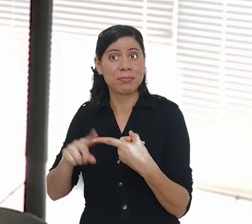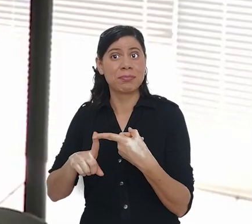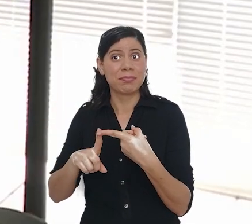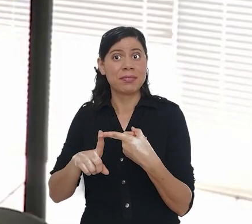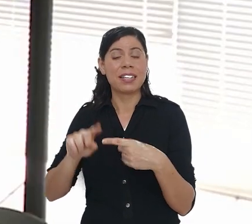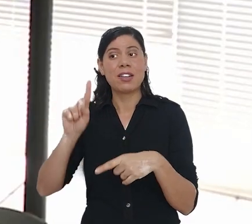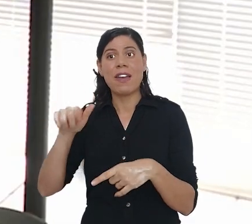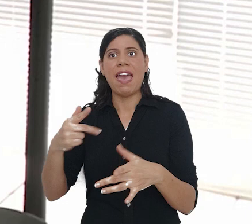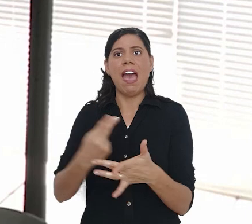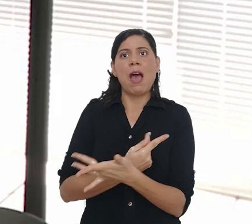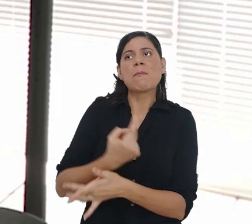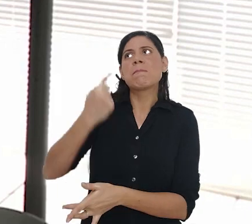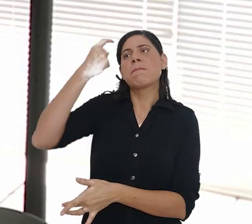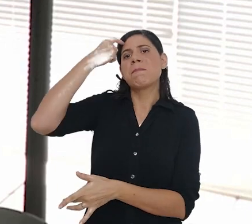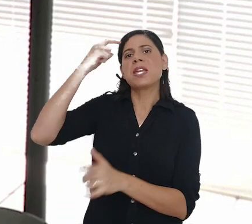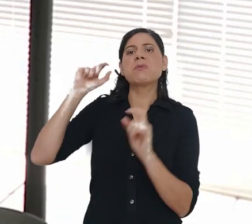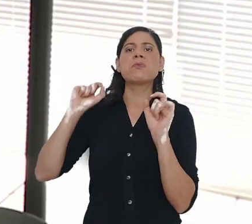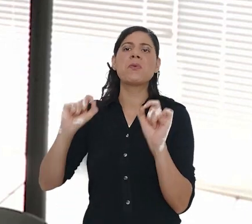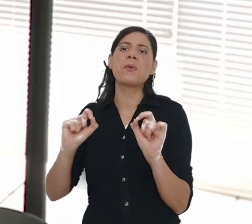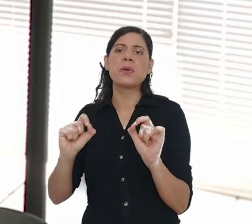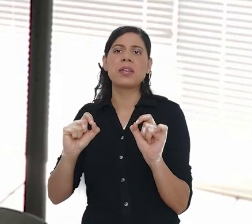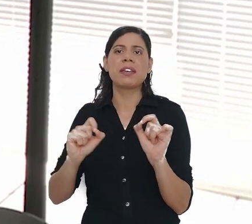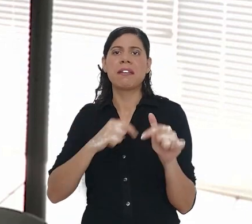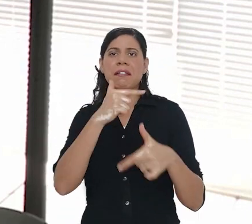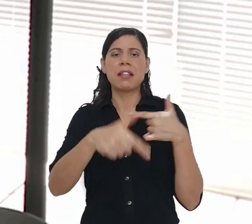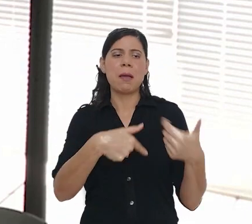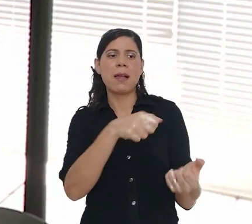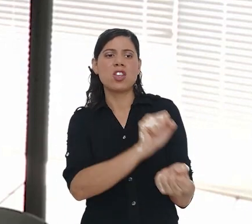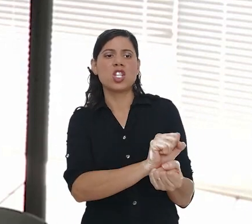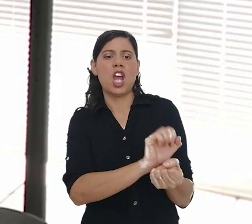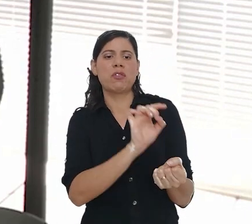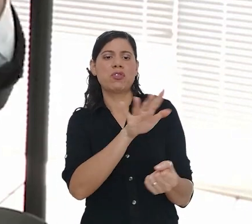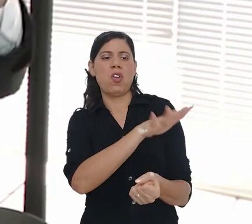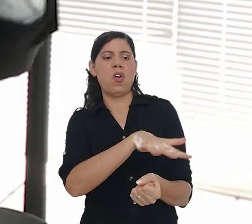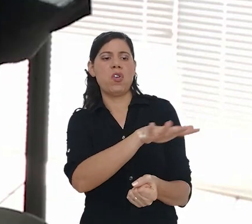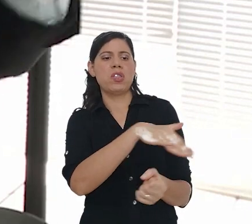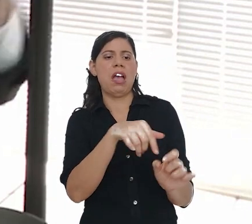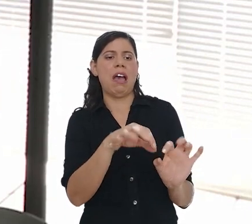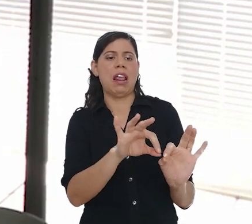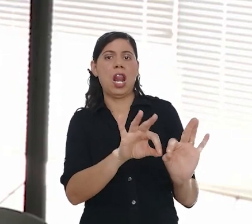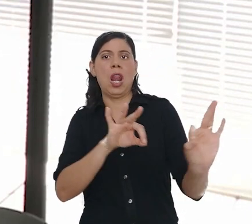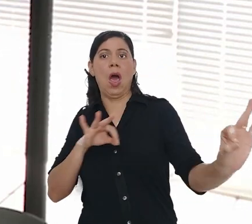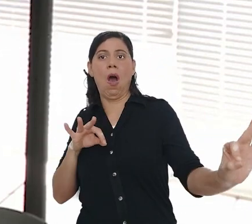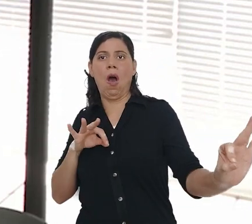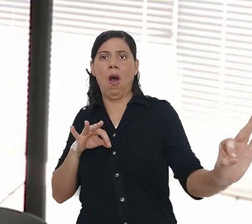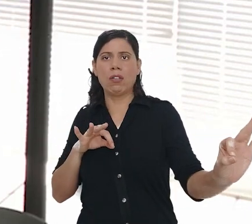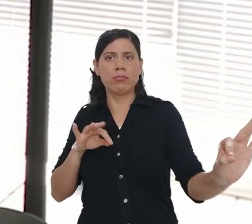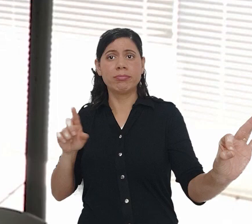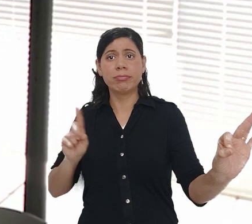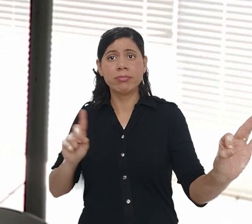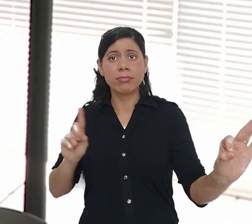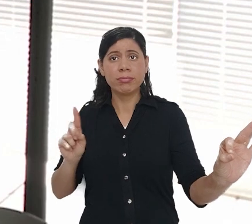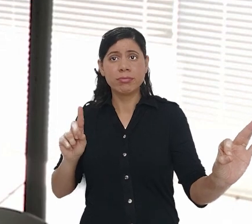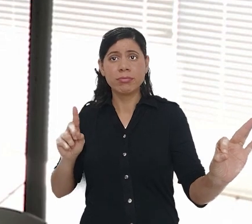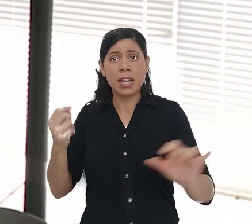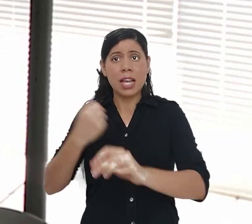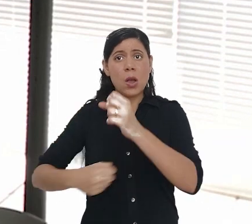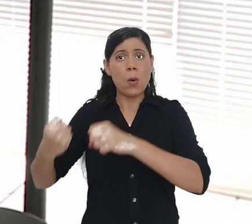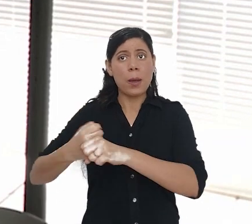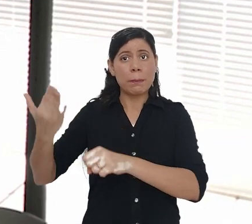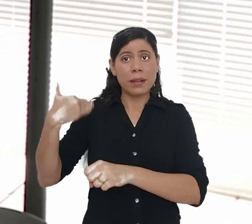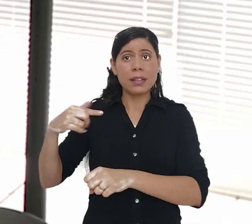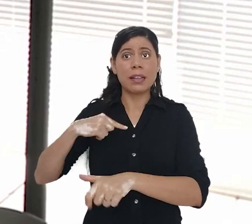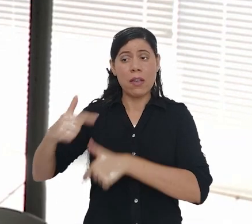é incorreta a ideia de que o trabalho escravo só vai estar presente em locais ermos, remotos. No ano passado, tivemos casos de trabalho